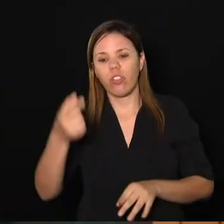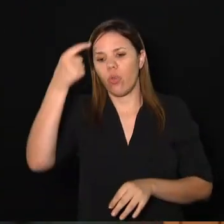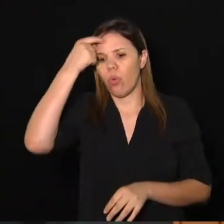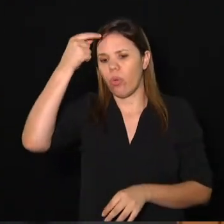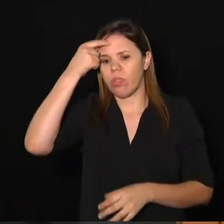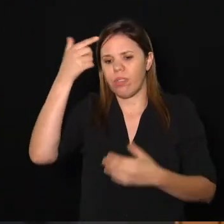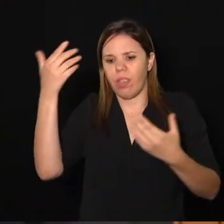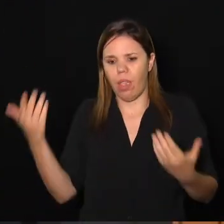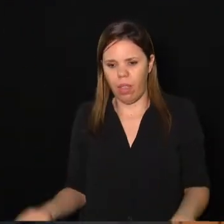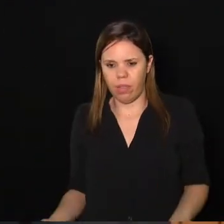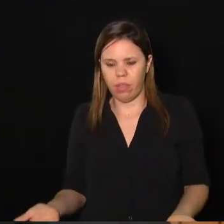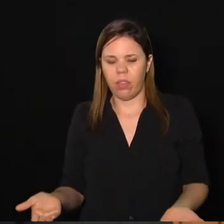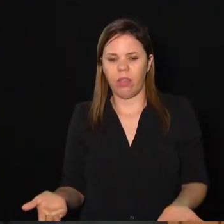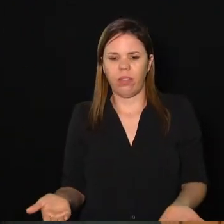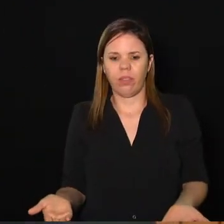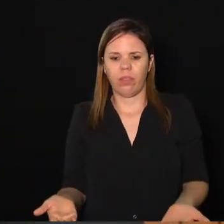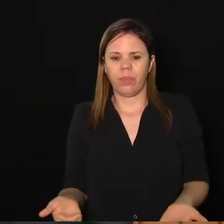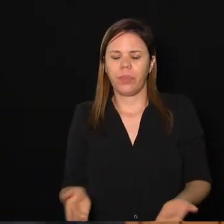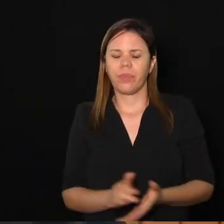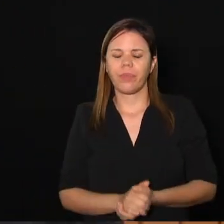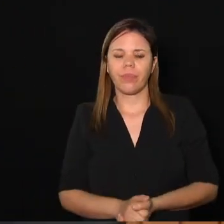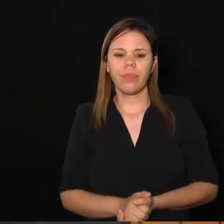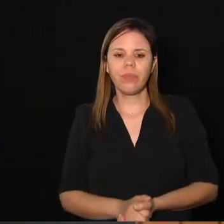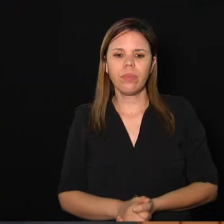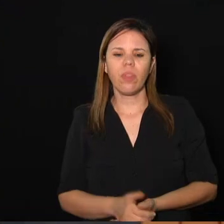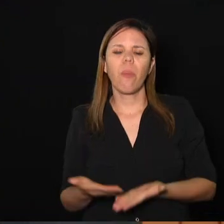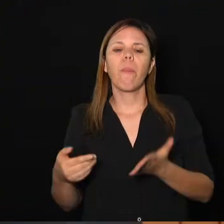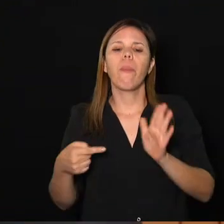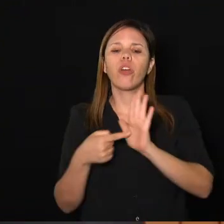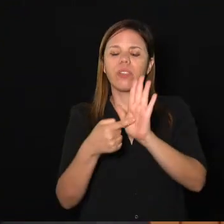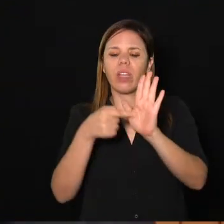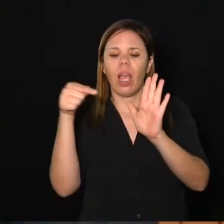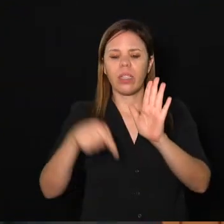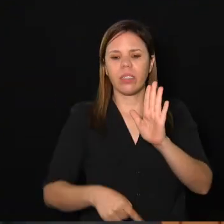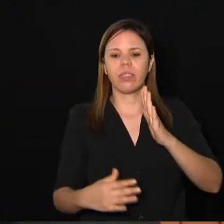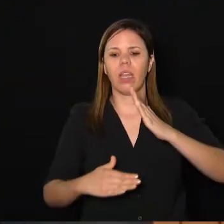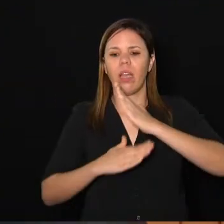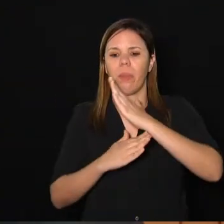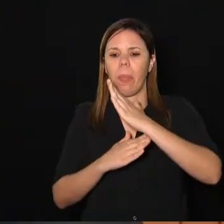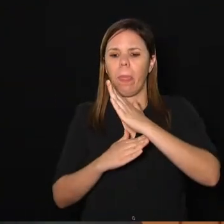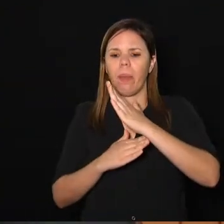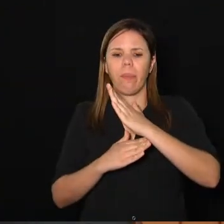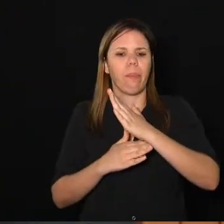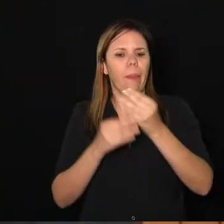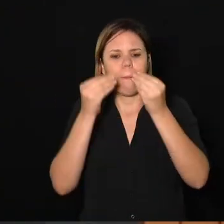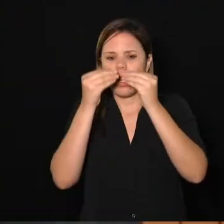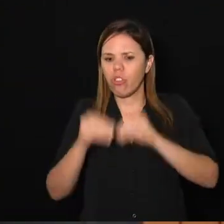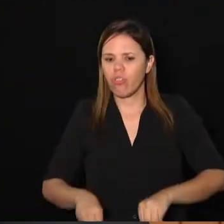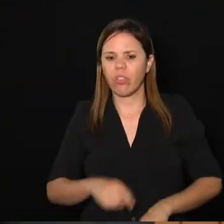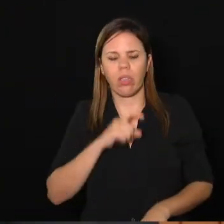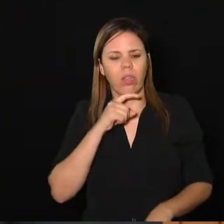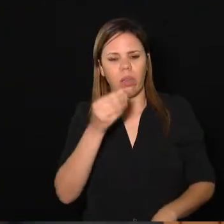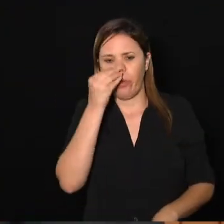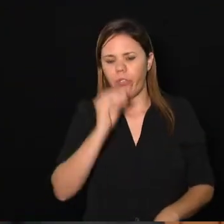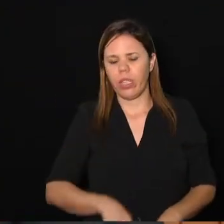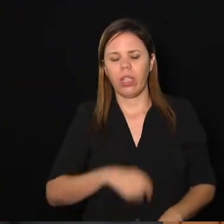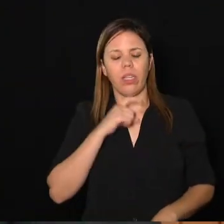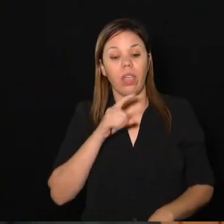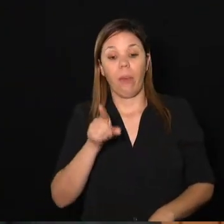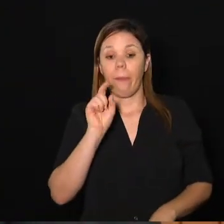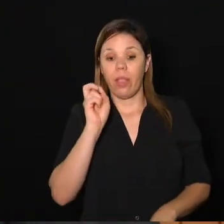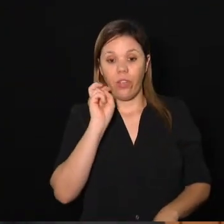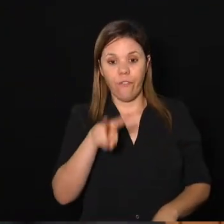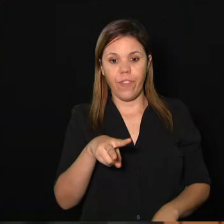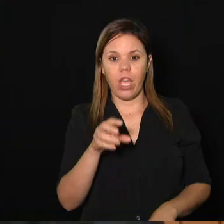jamais que gostaria de trazer para casa alguma coisa que viesse de alguma forma ferir a conduta dos vereadores mas eu vejo que a optometria